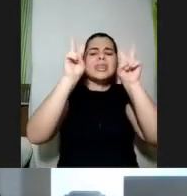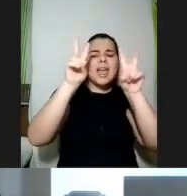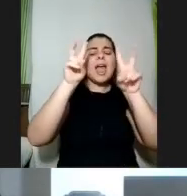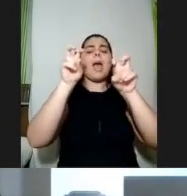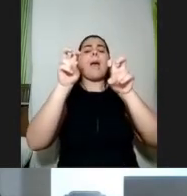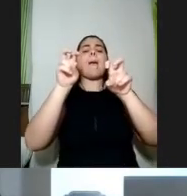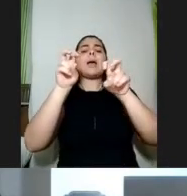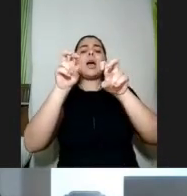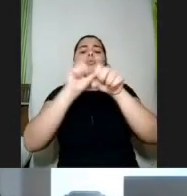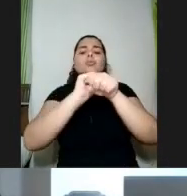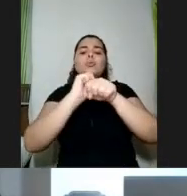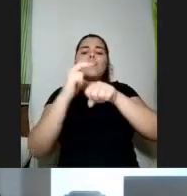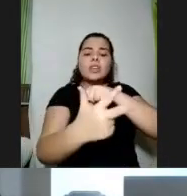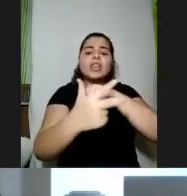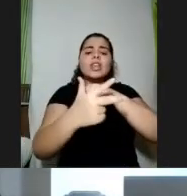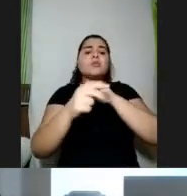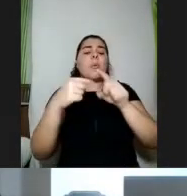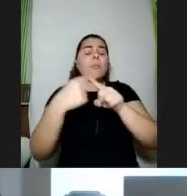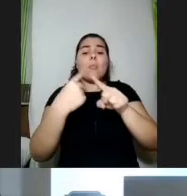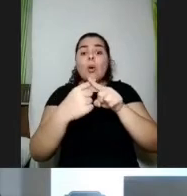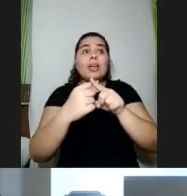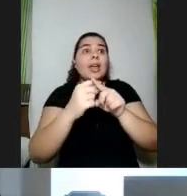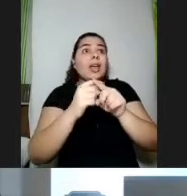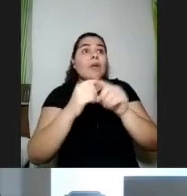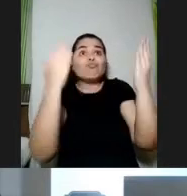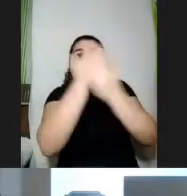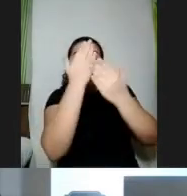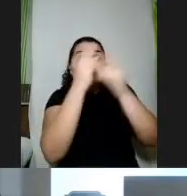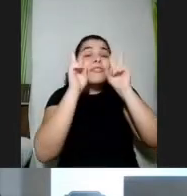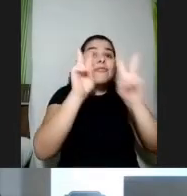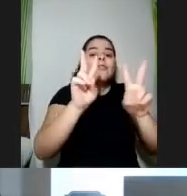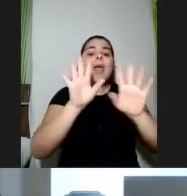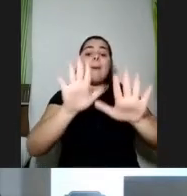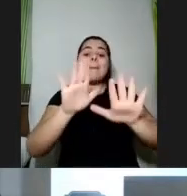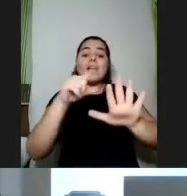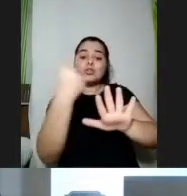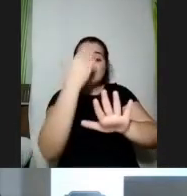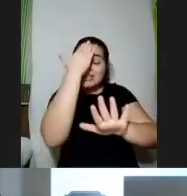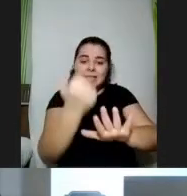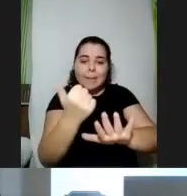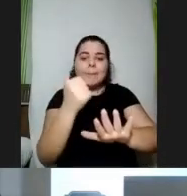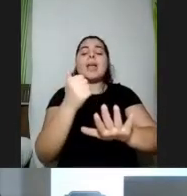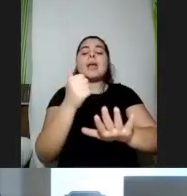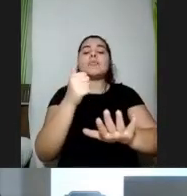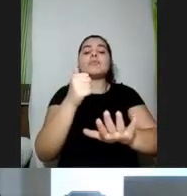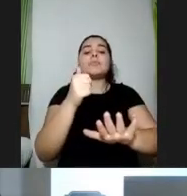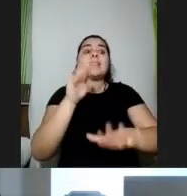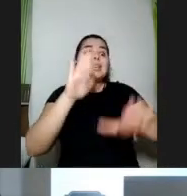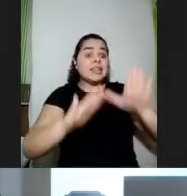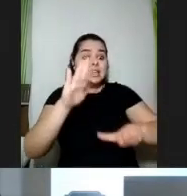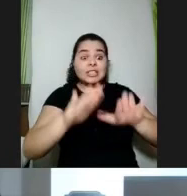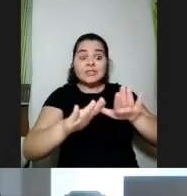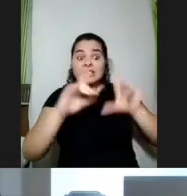que é algo que ninguém vê, né, a olho nu, mas que a gente sabe e que muitas vezes para pessoas com deficiência intelectual é muito mais